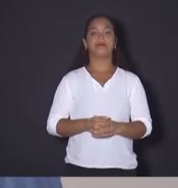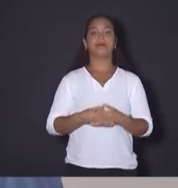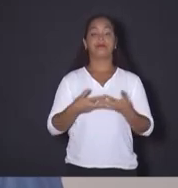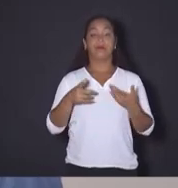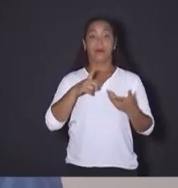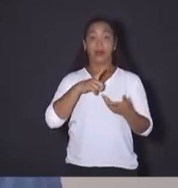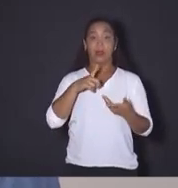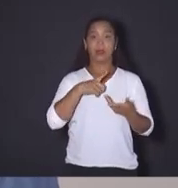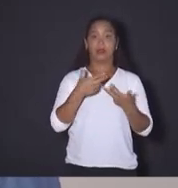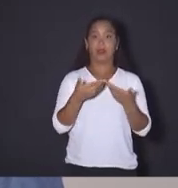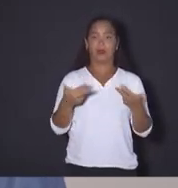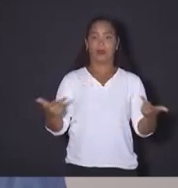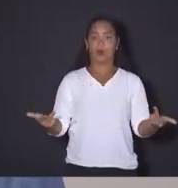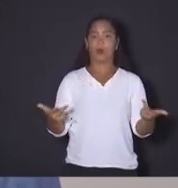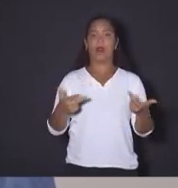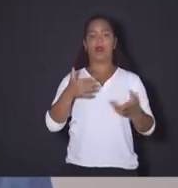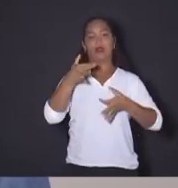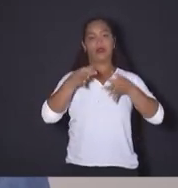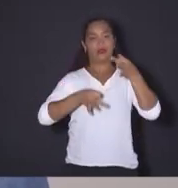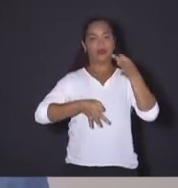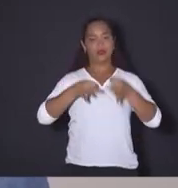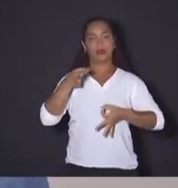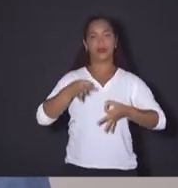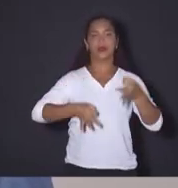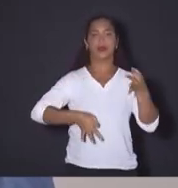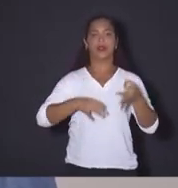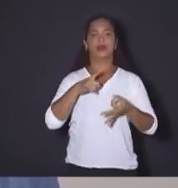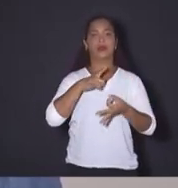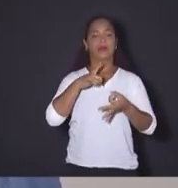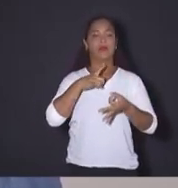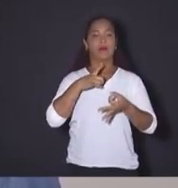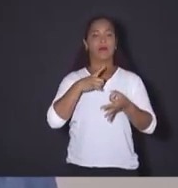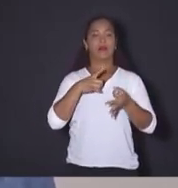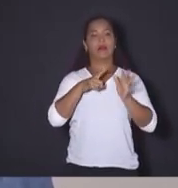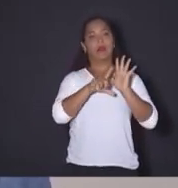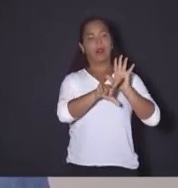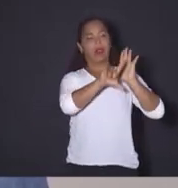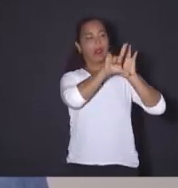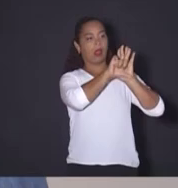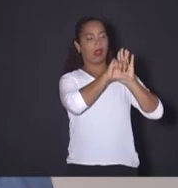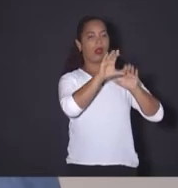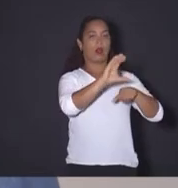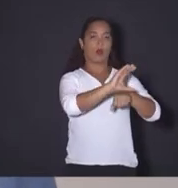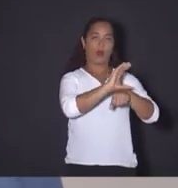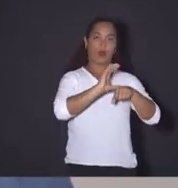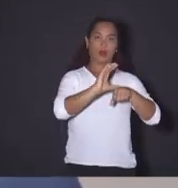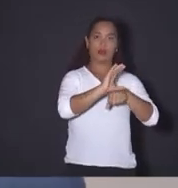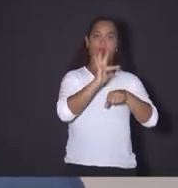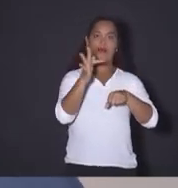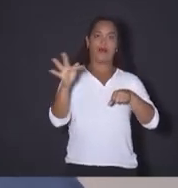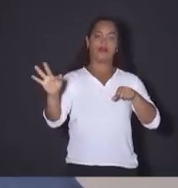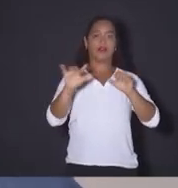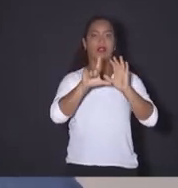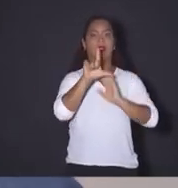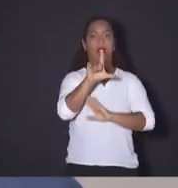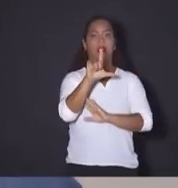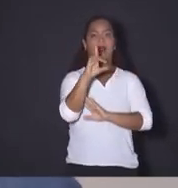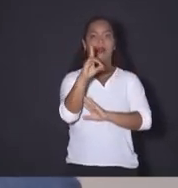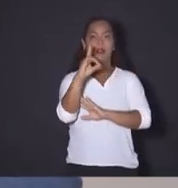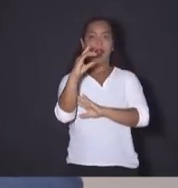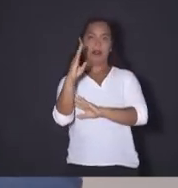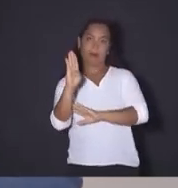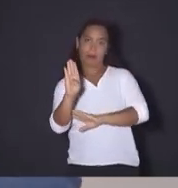jurídico o efetivo a formação de professores temos a constituição federal a lei de diretrizes e bases da educação